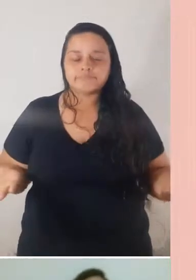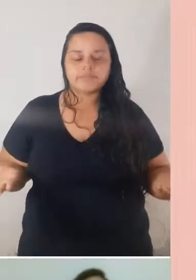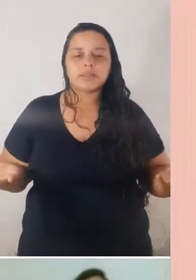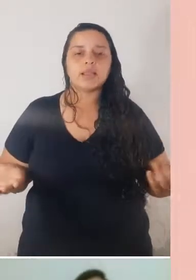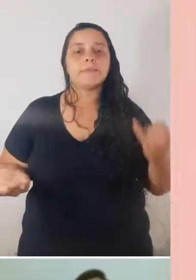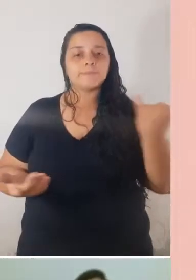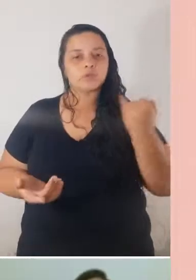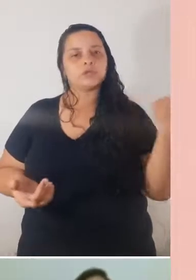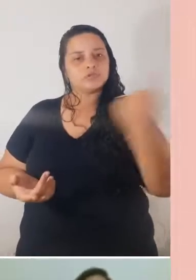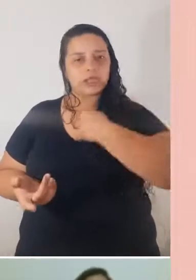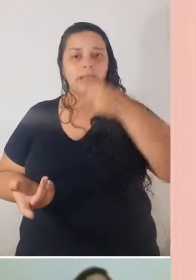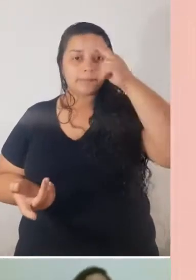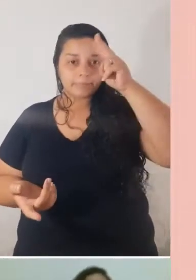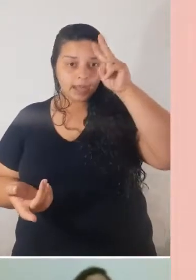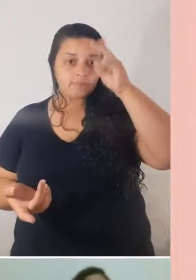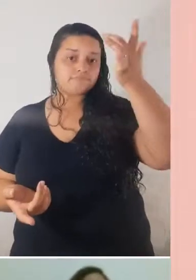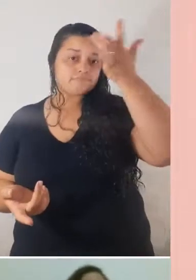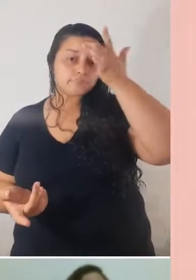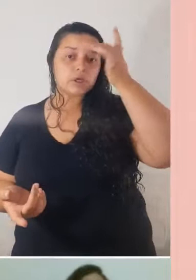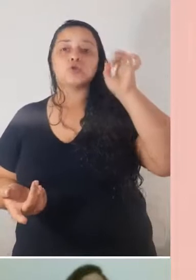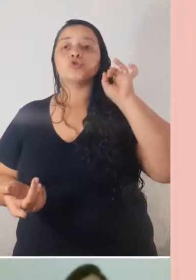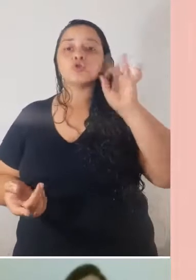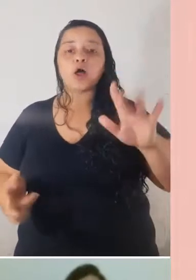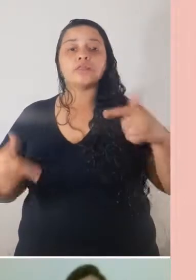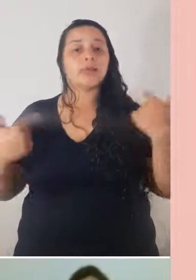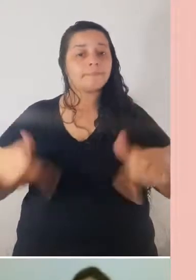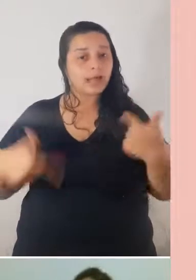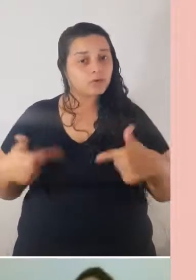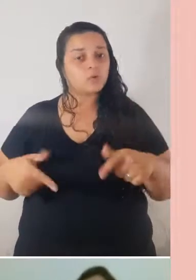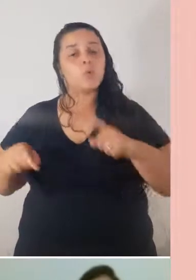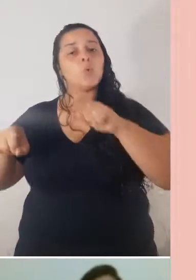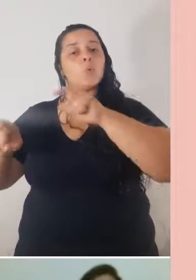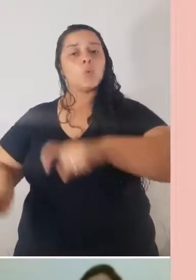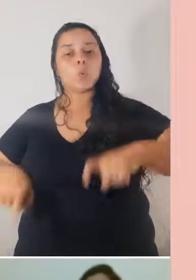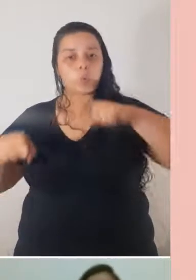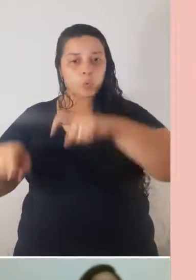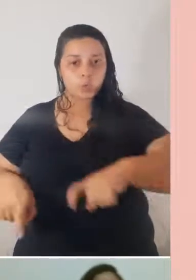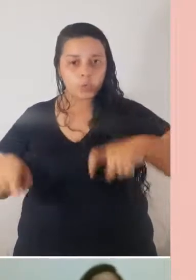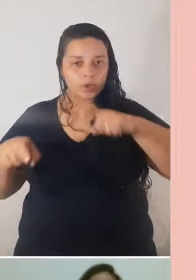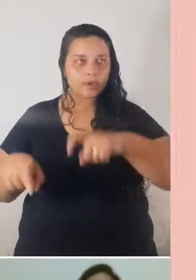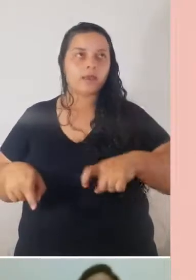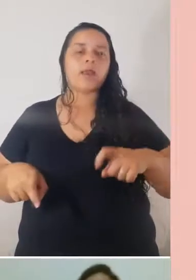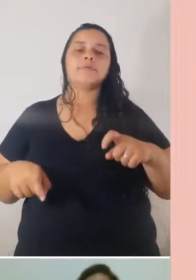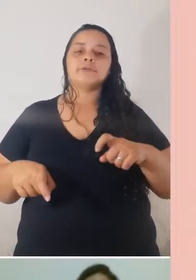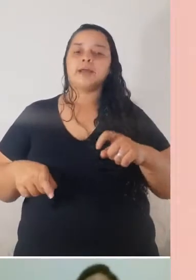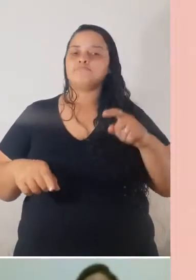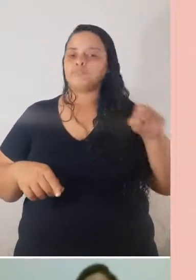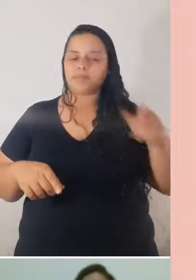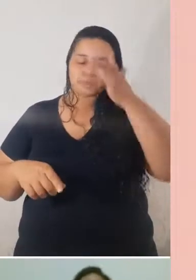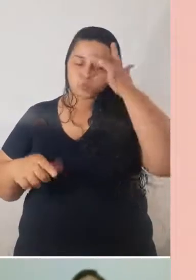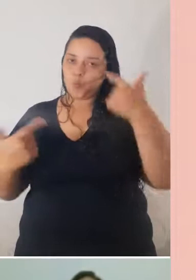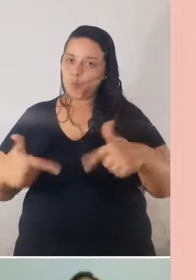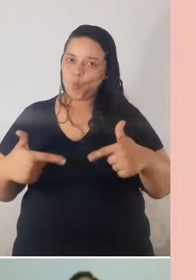gente ter em mente é apenas os trabalhadores urbanos, ou seja, os trabalhadores que não estavam estabelecidos nas